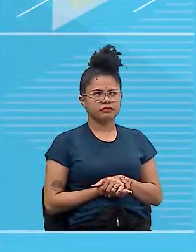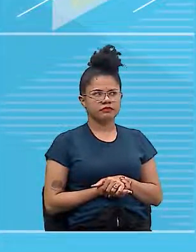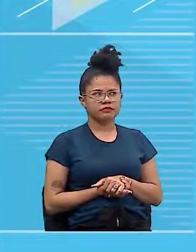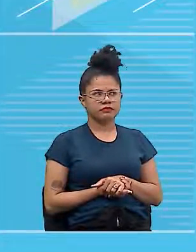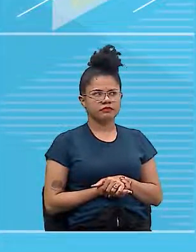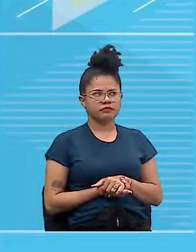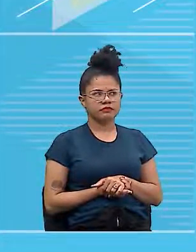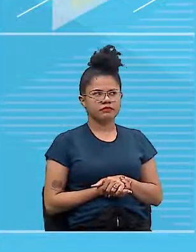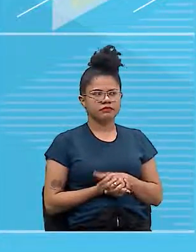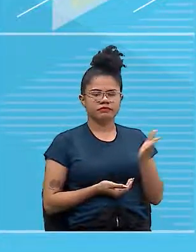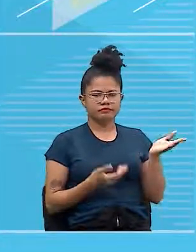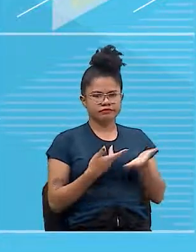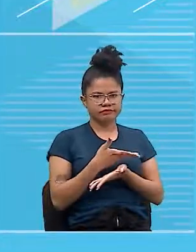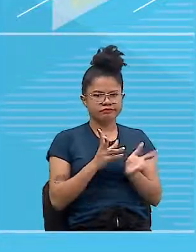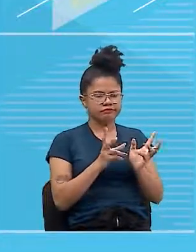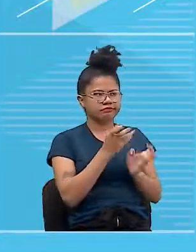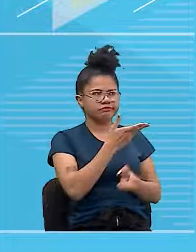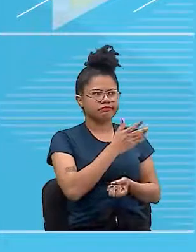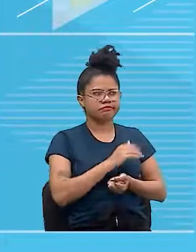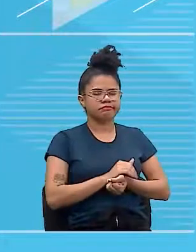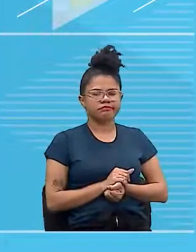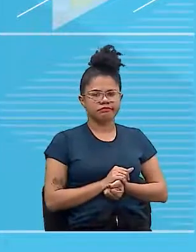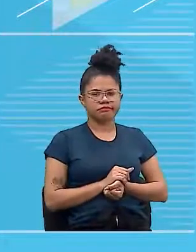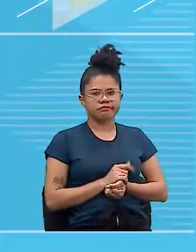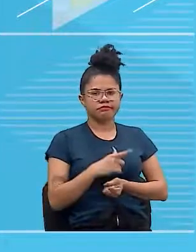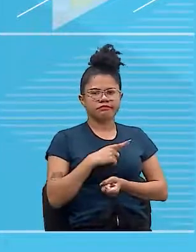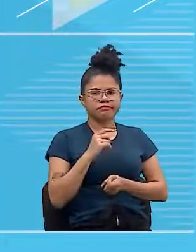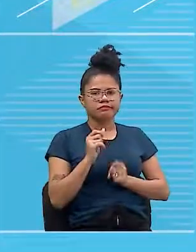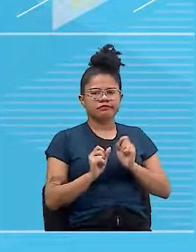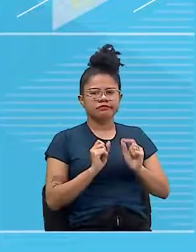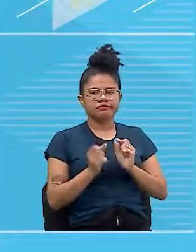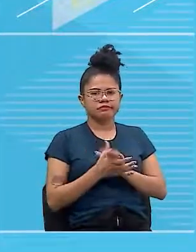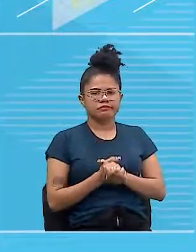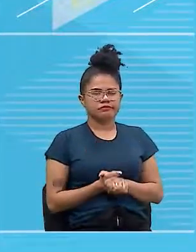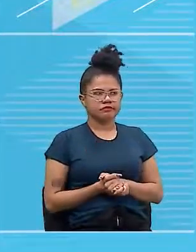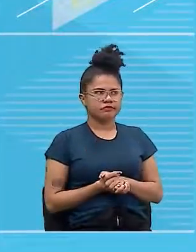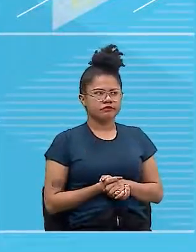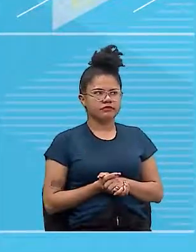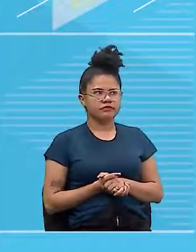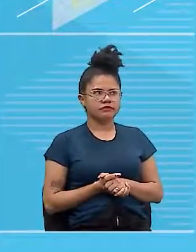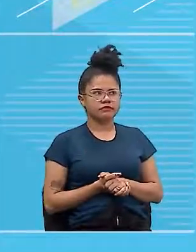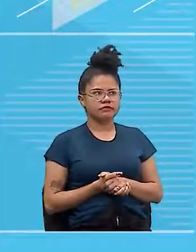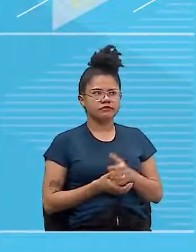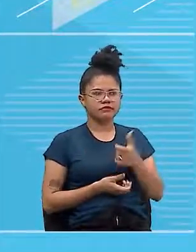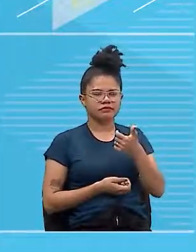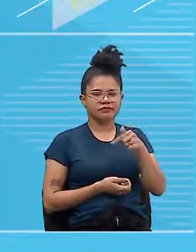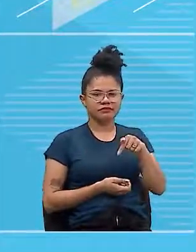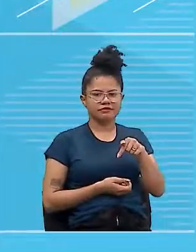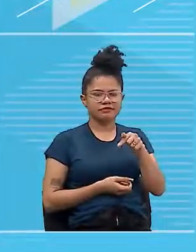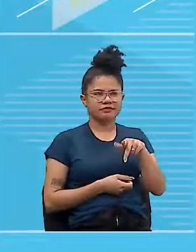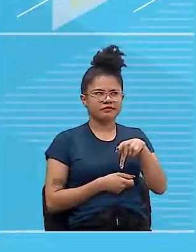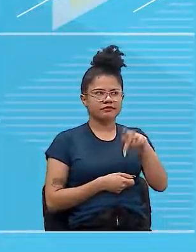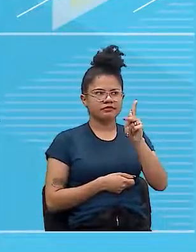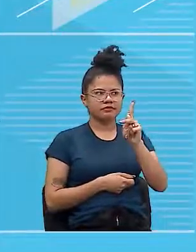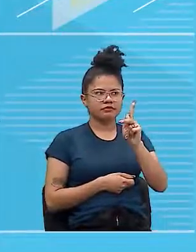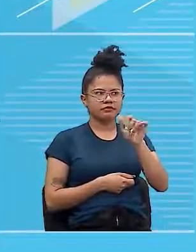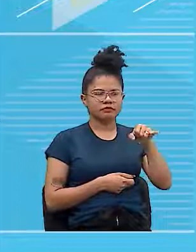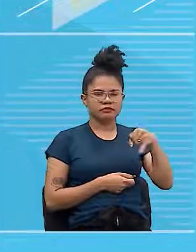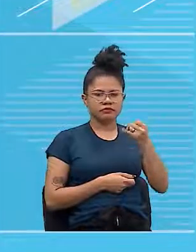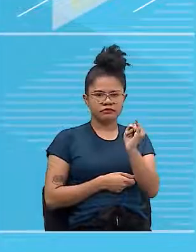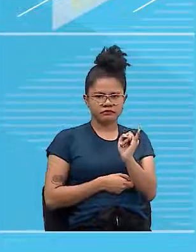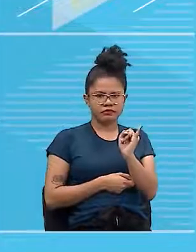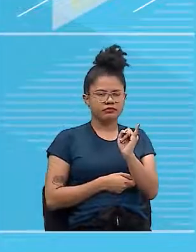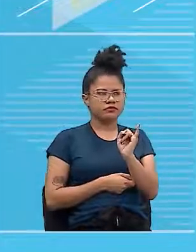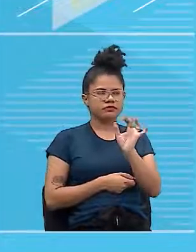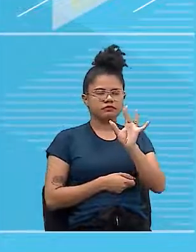E aí que fornecem a mesma quantidade né 17 quilojoule por grama